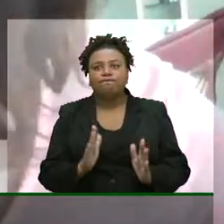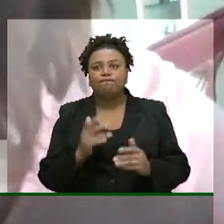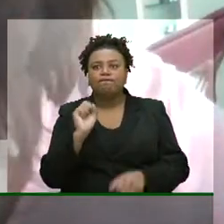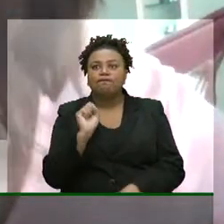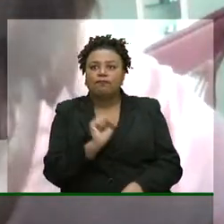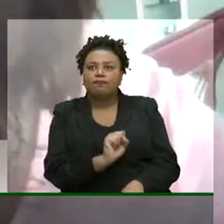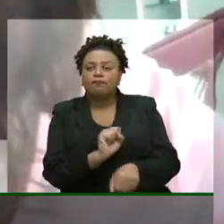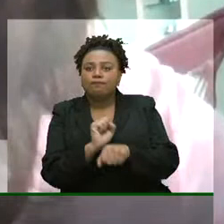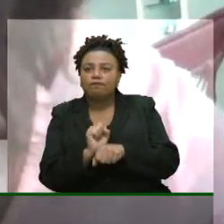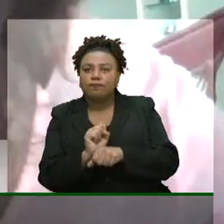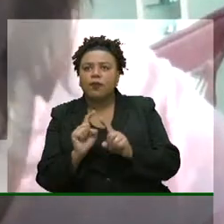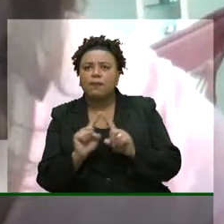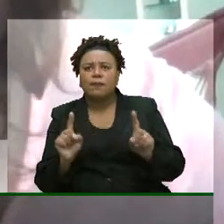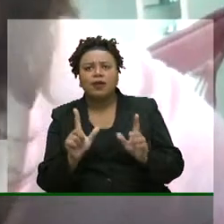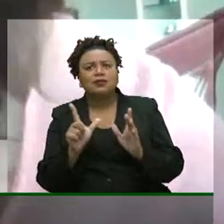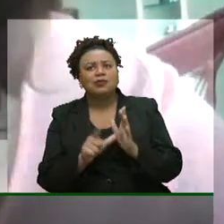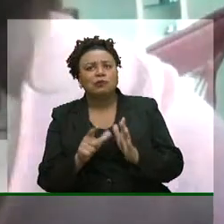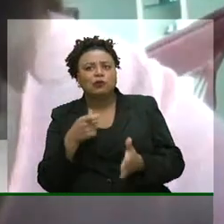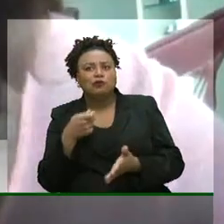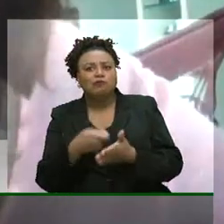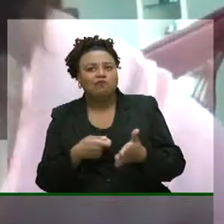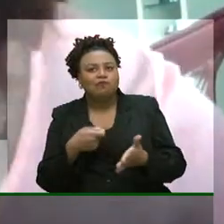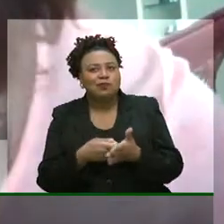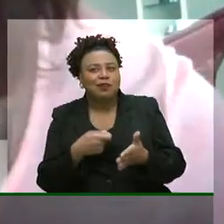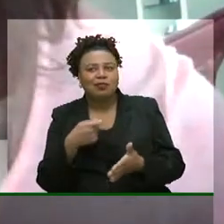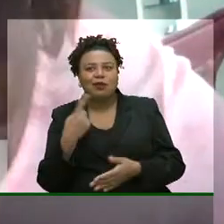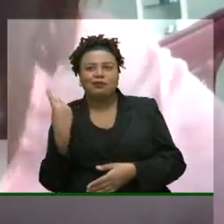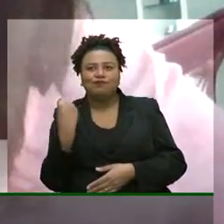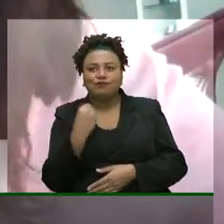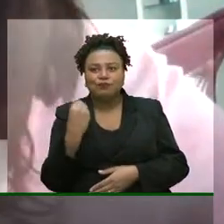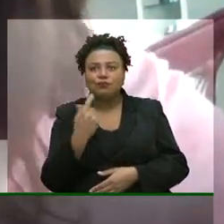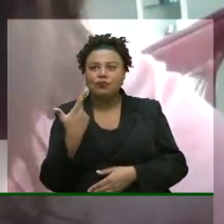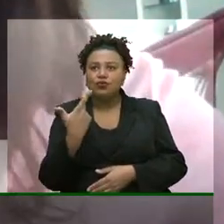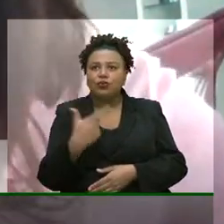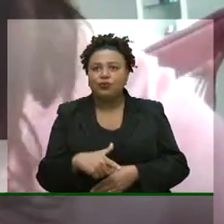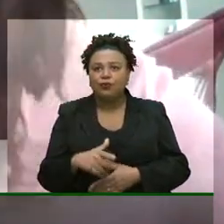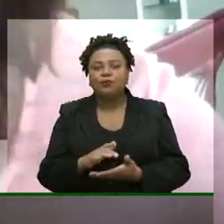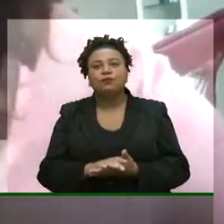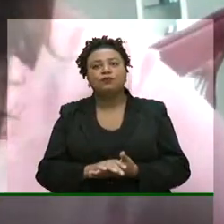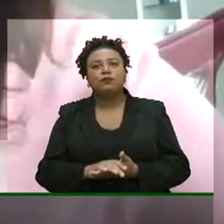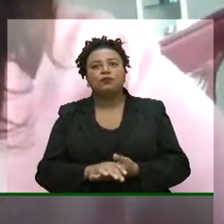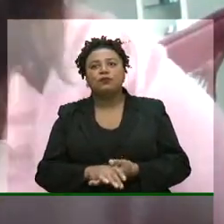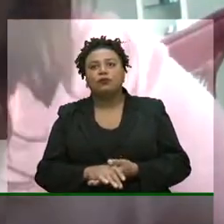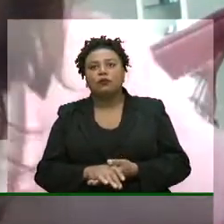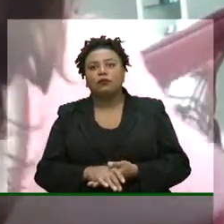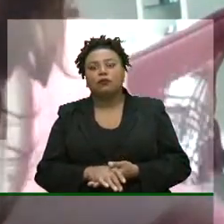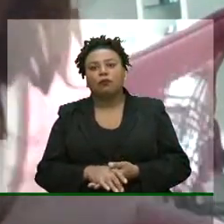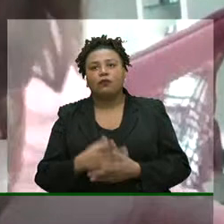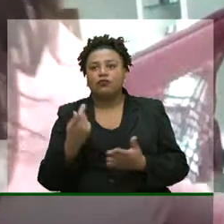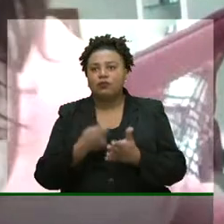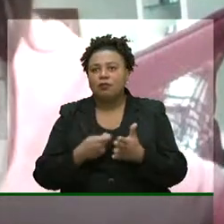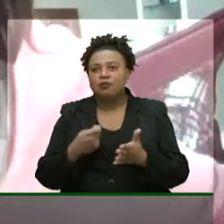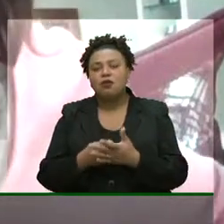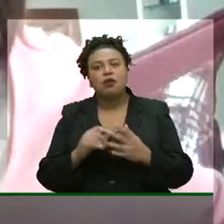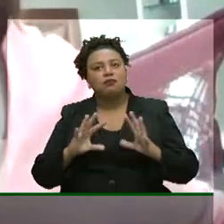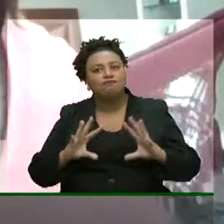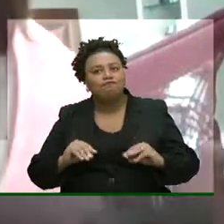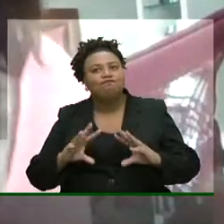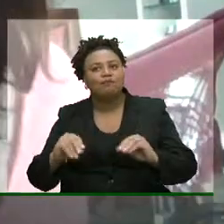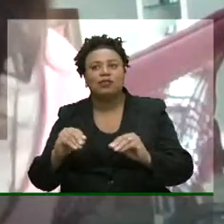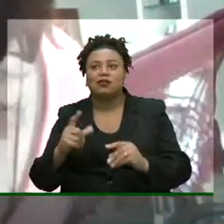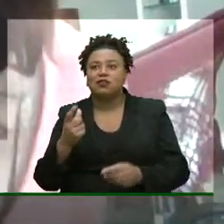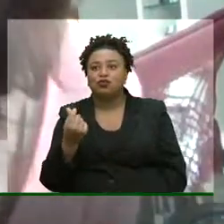mas recua depois de uma tentativa, de uma nova tentativa, depois de colocar a mão, de tentar colocar a mão